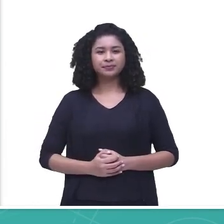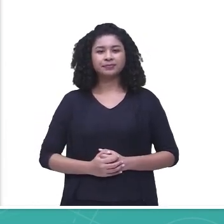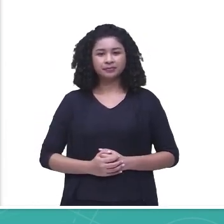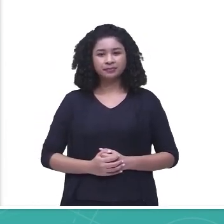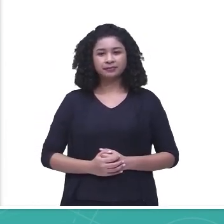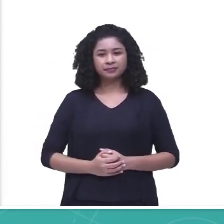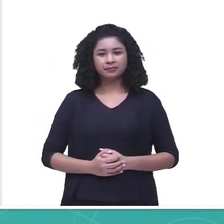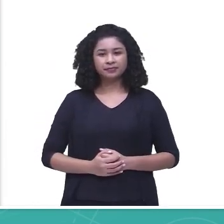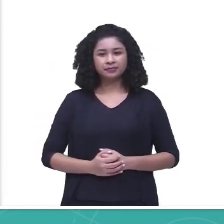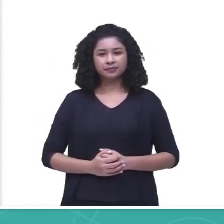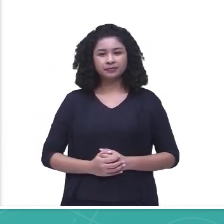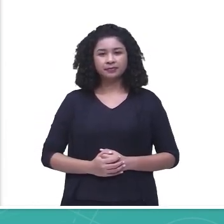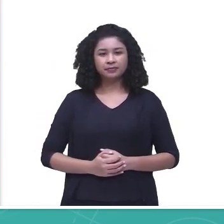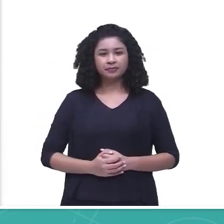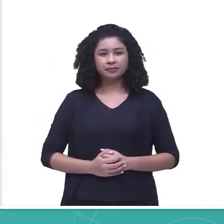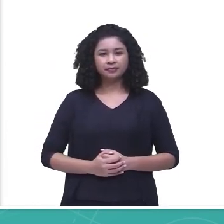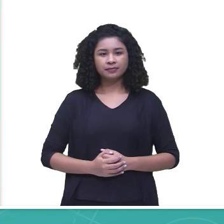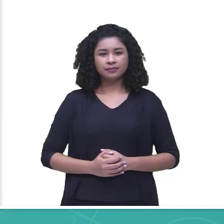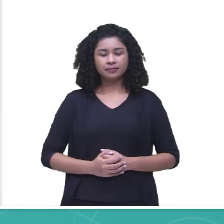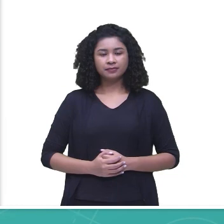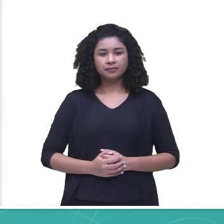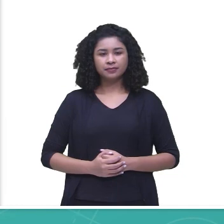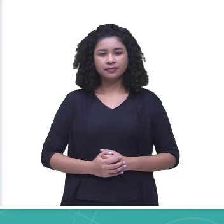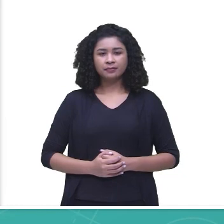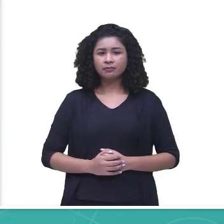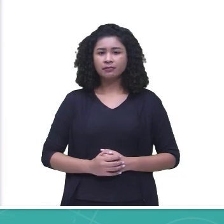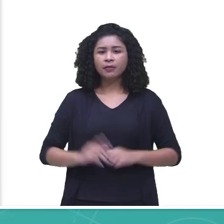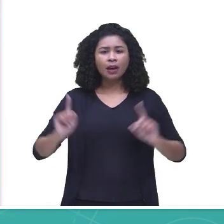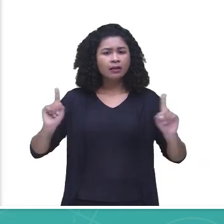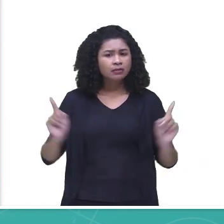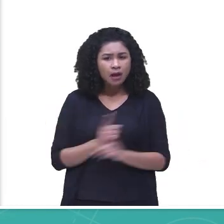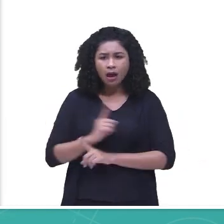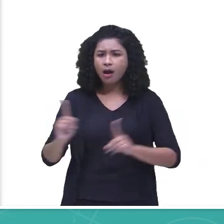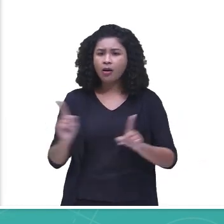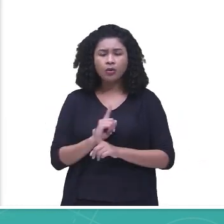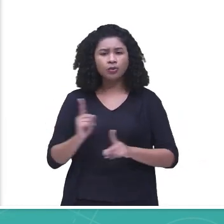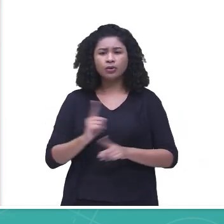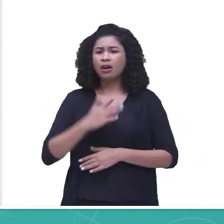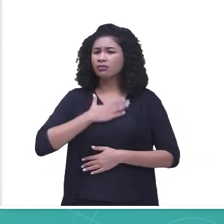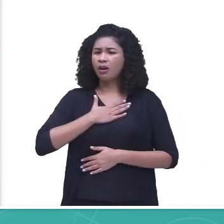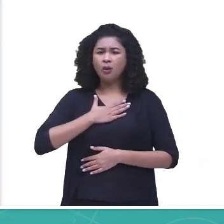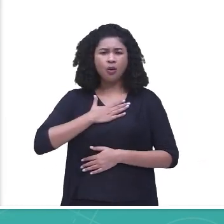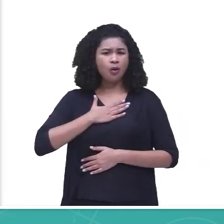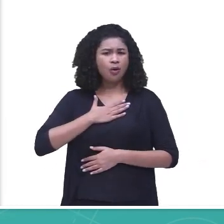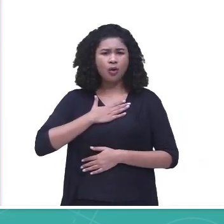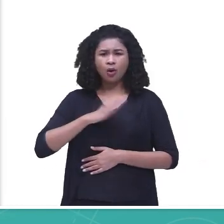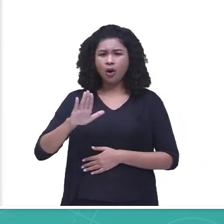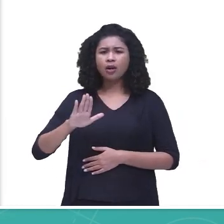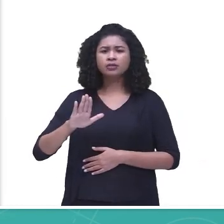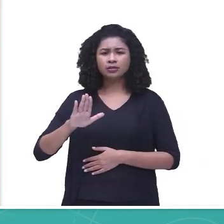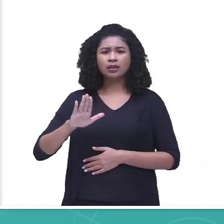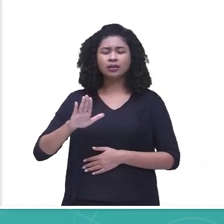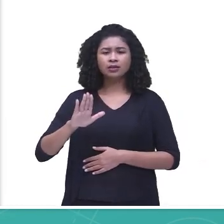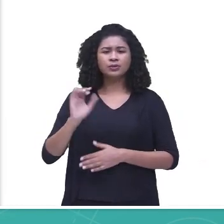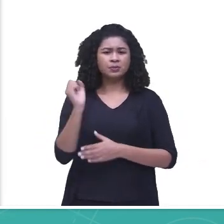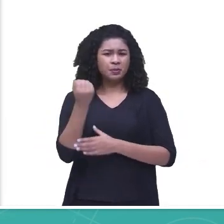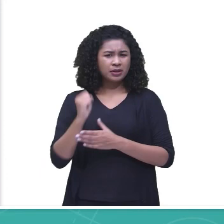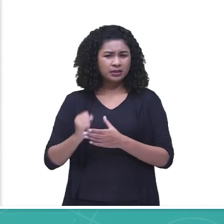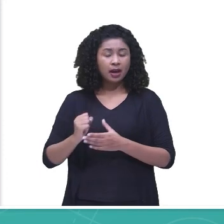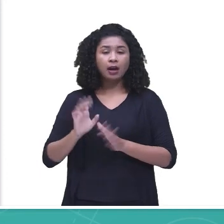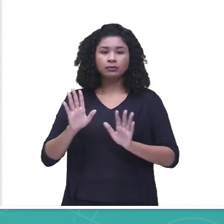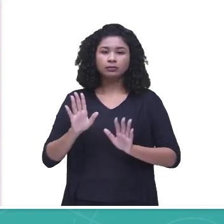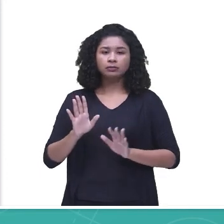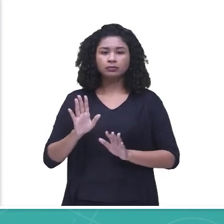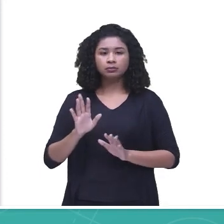resposta B. No, I don't. Não, eles não gostam de jogar basquete. Dá para perceber, né, que estão jogando basquete, aliás, e não